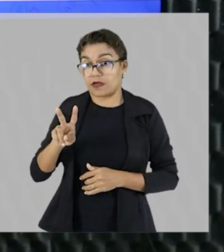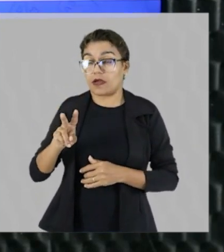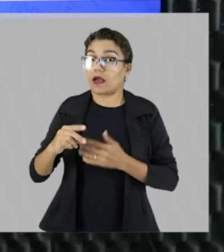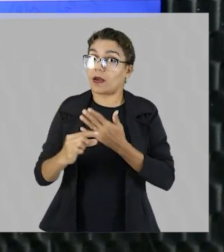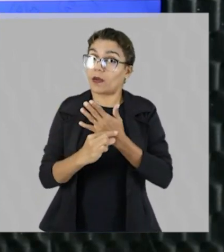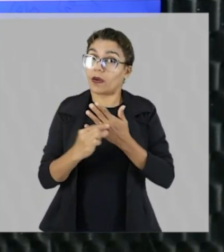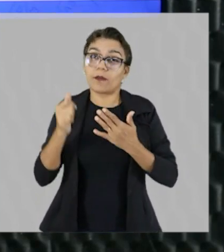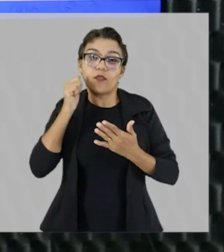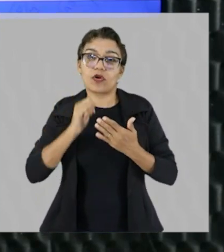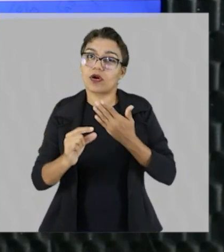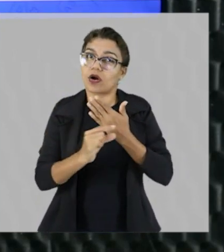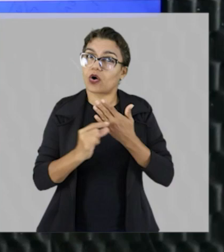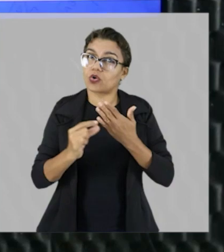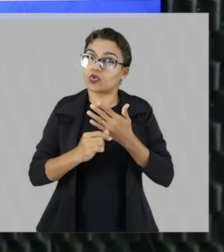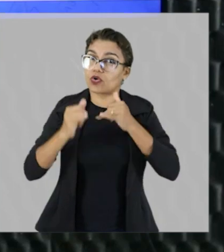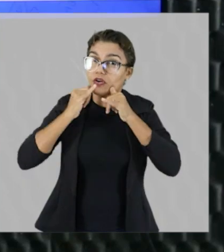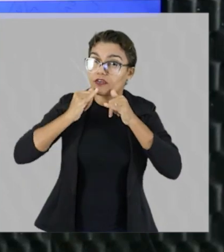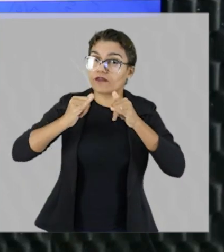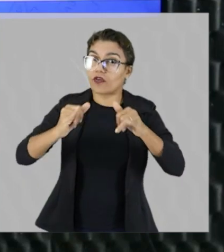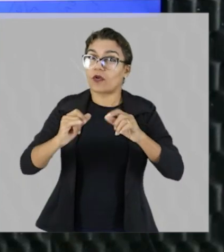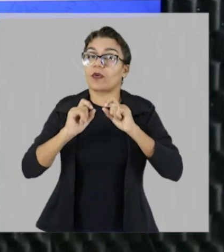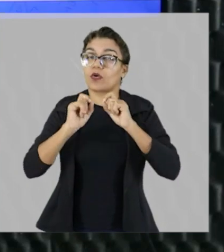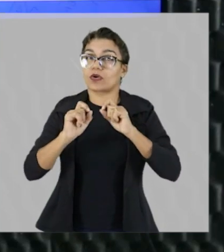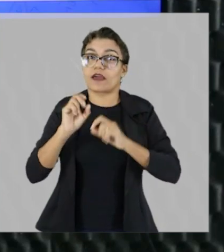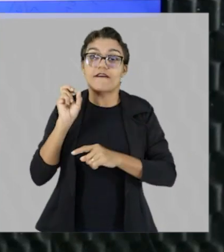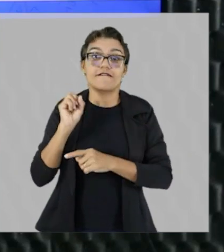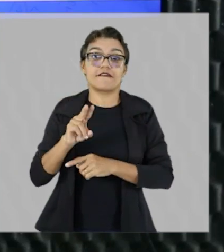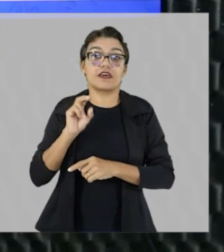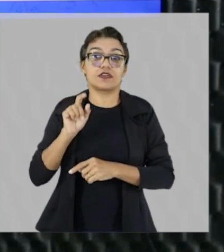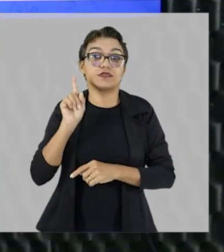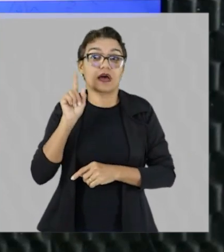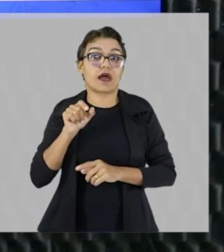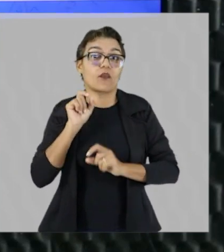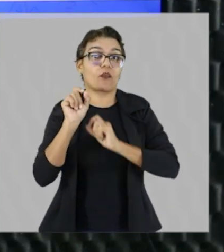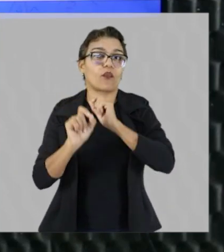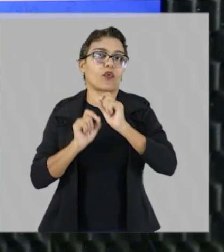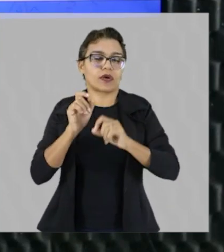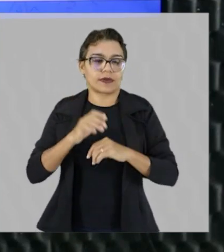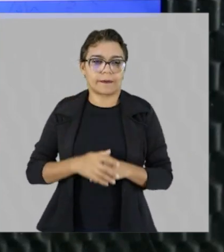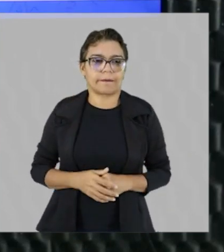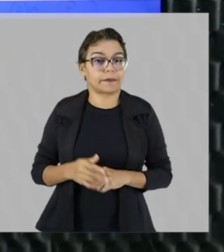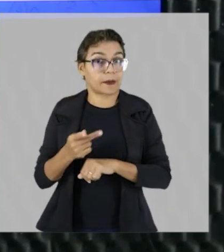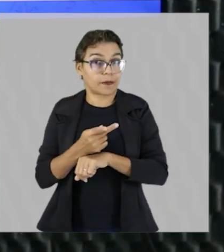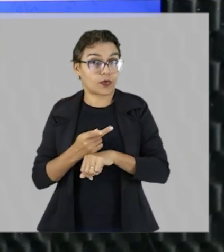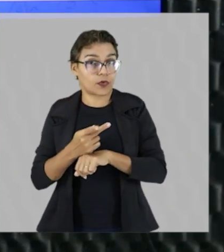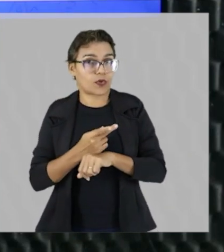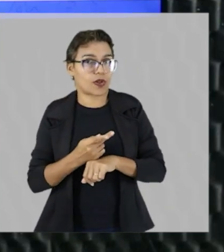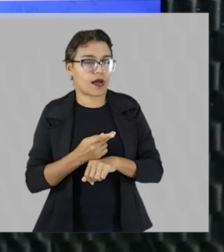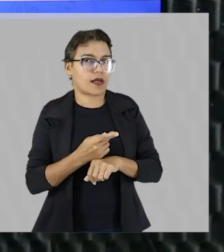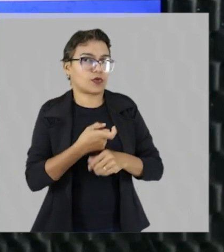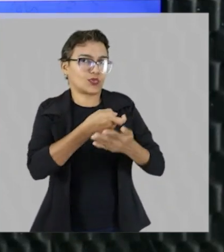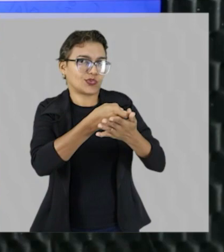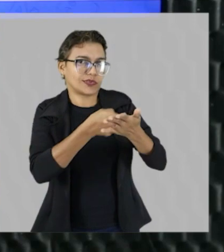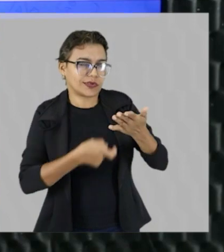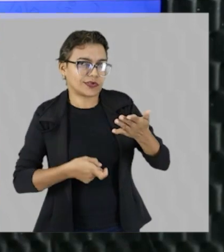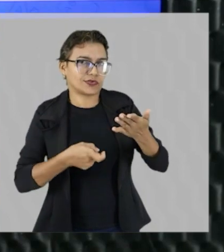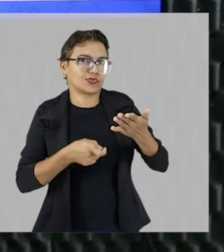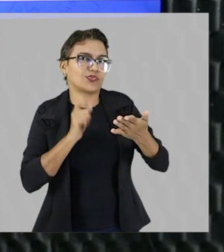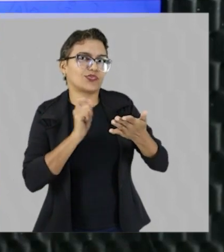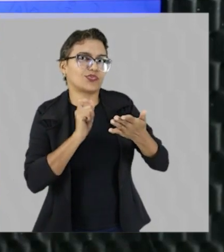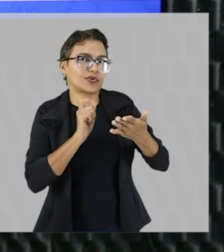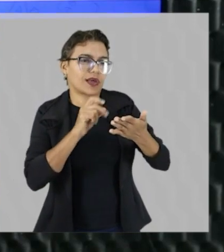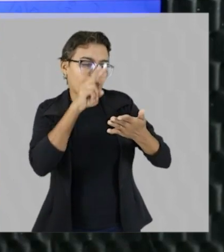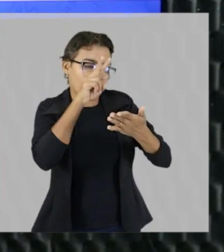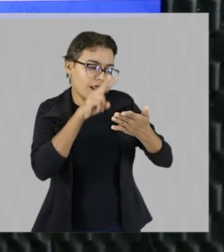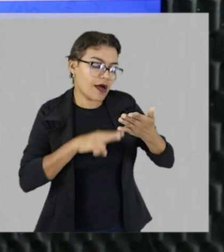leitores que esse vírus é. Então, o que é que eu vou procurar lá naquele texto? as informações que